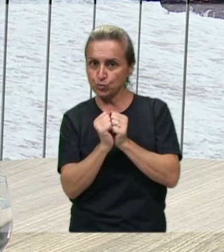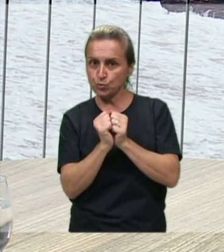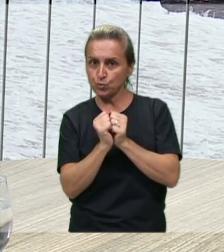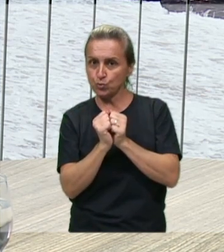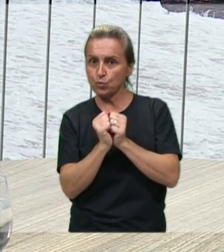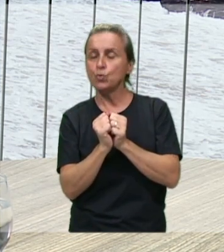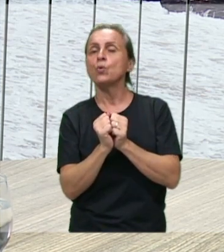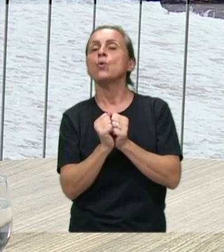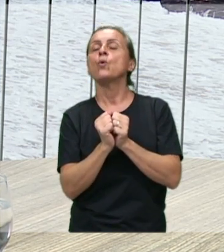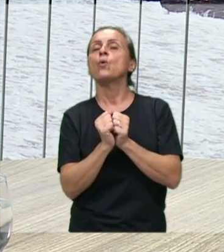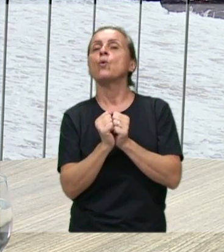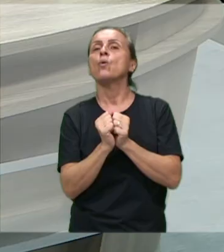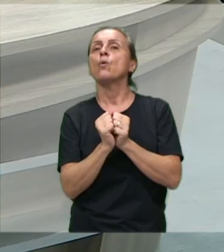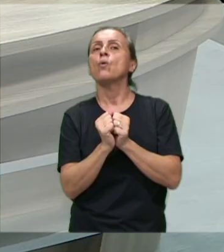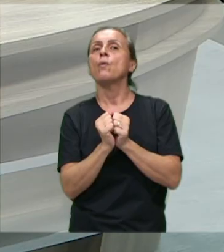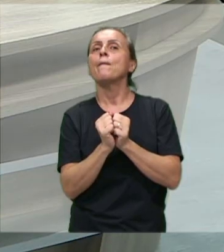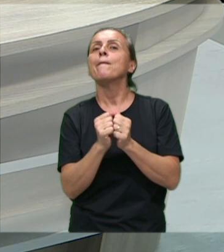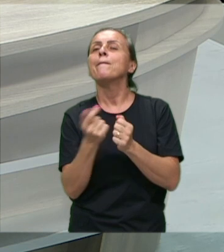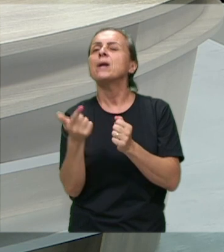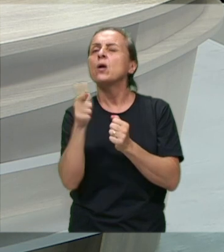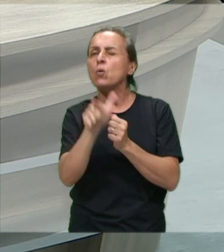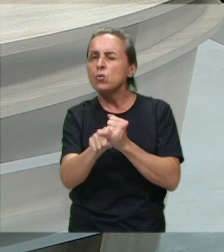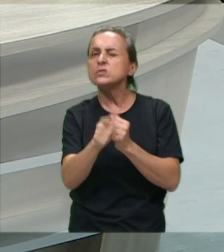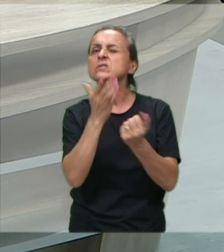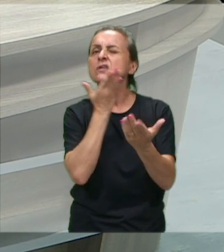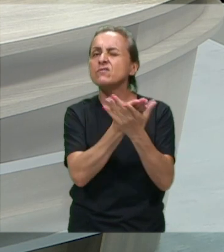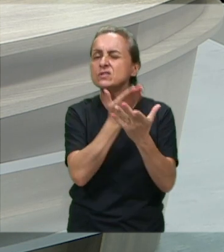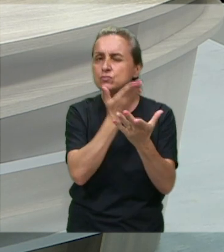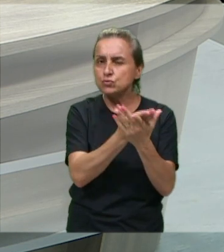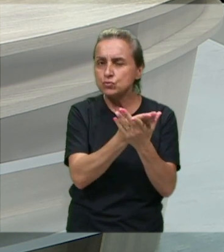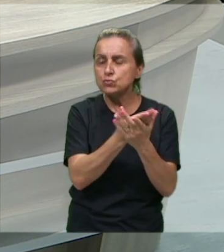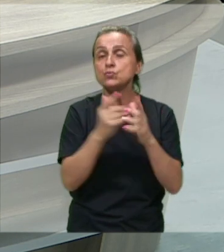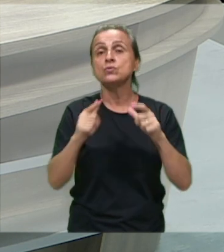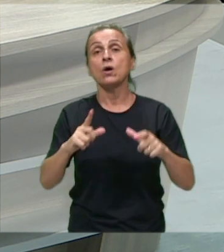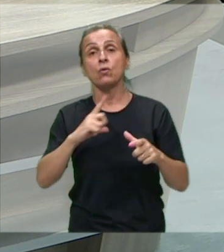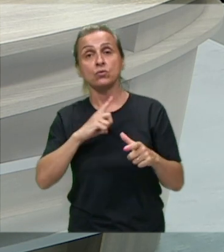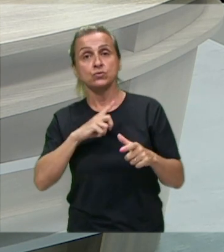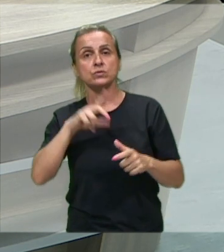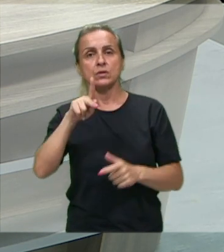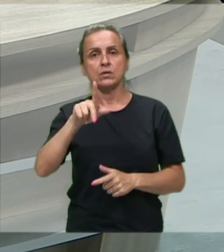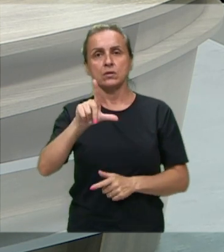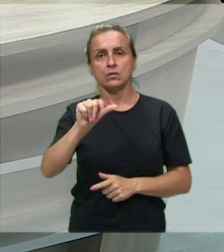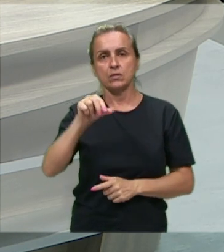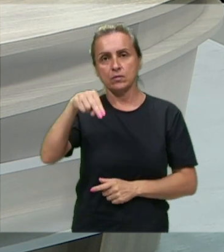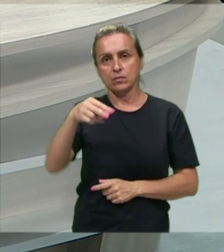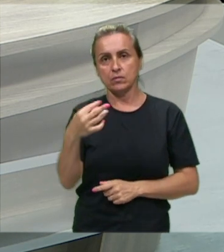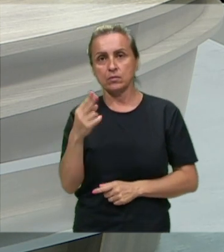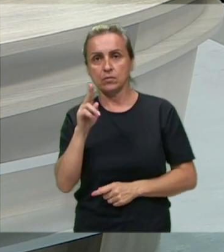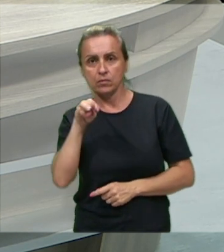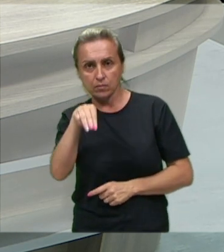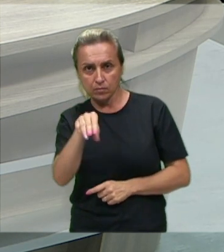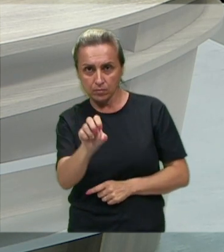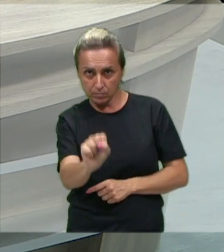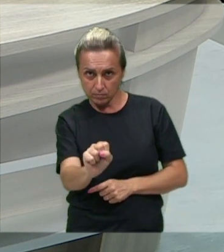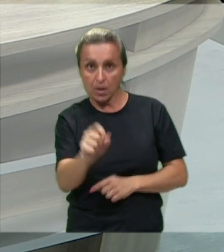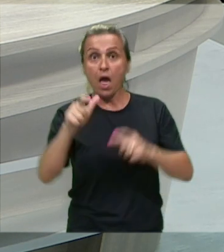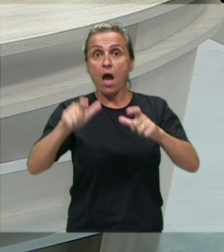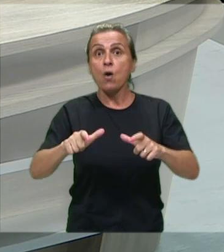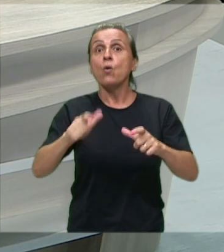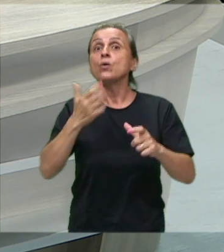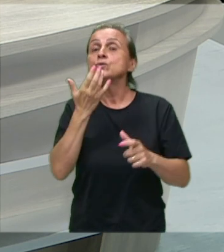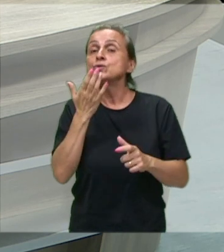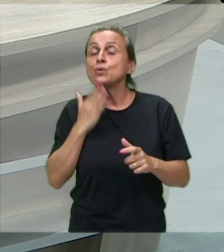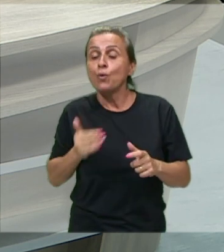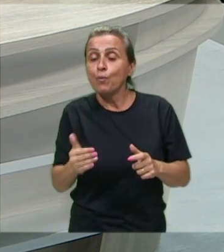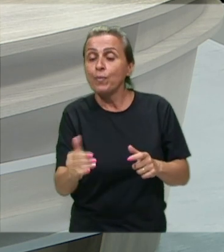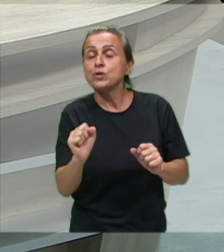façam um estudo onde há plânctons, o que é isso? Onde o bicho possa comer, onde há o termoclim, a temperatura da água,